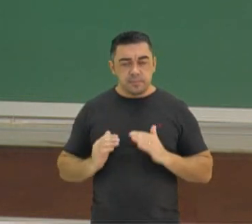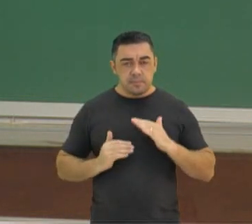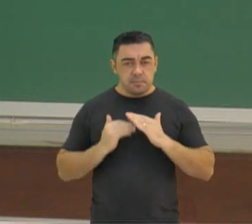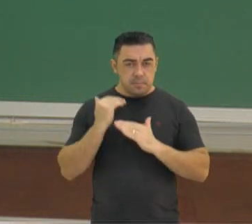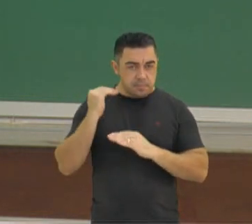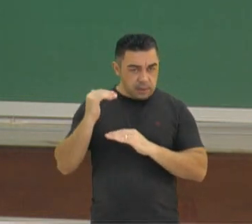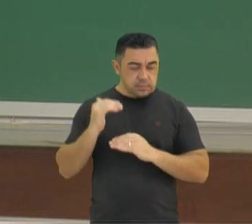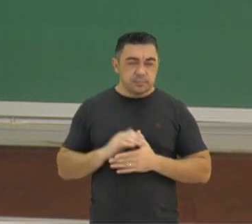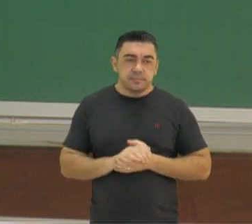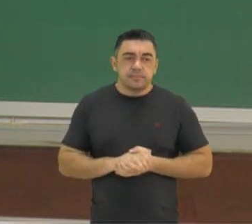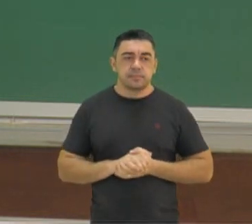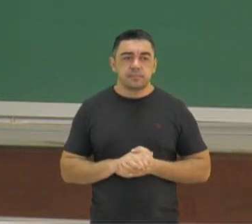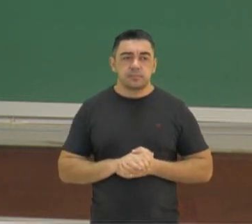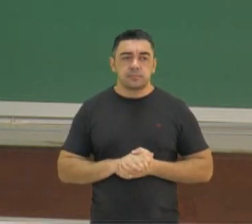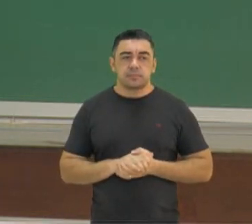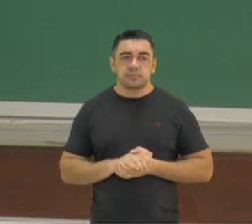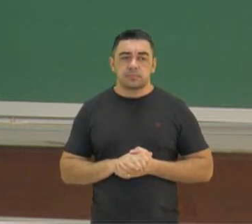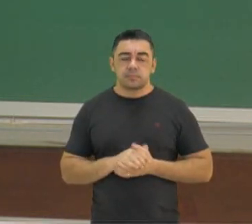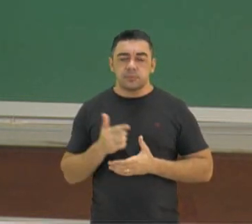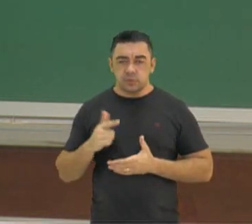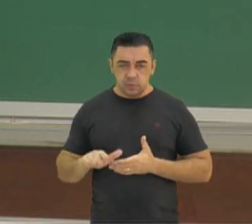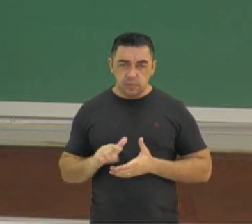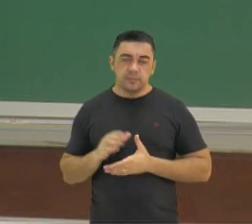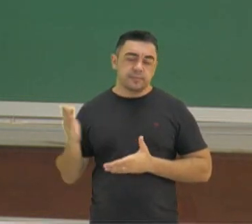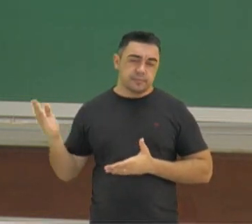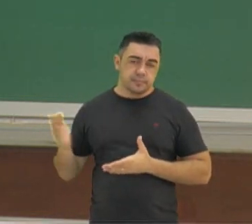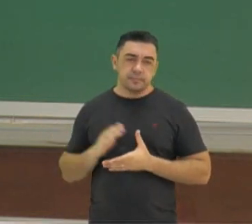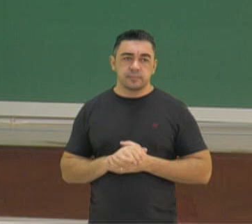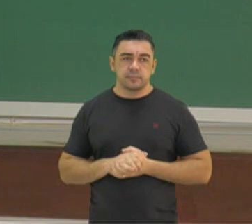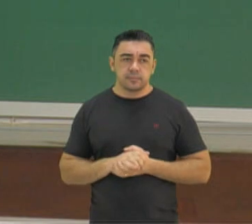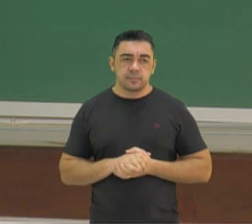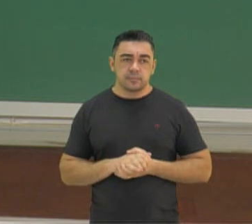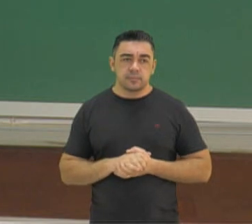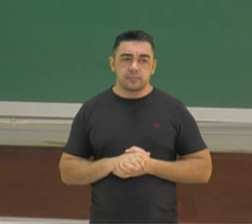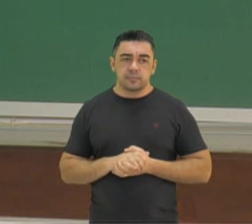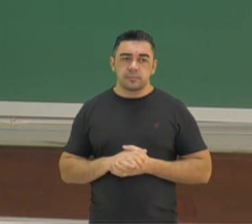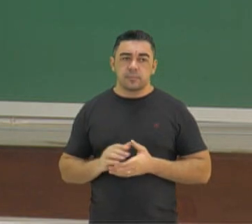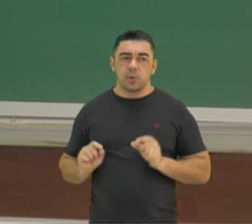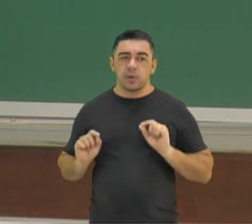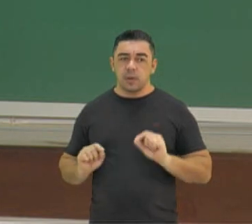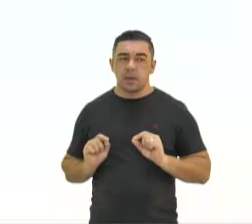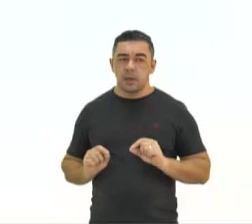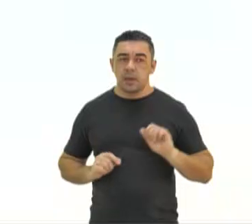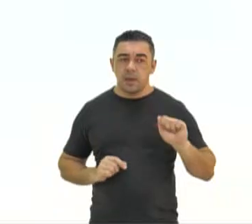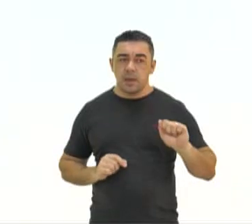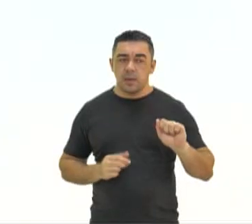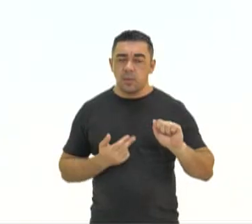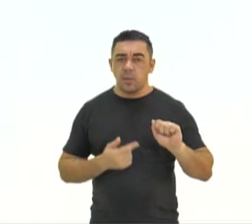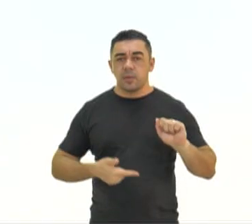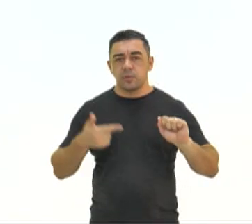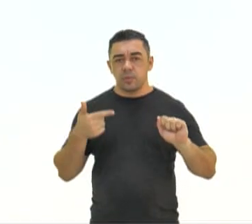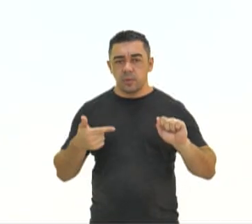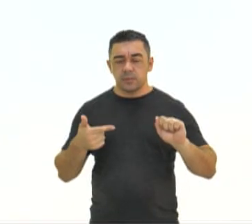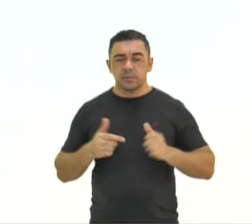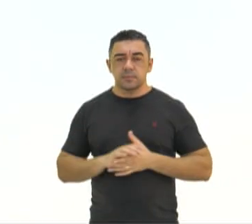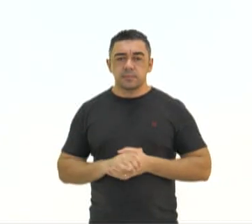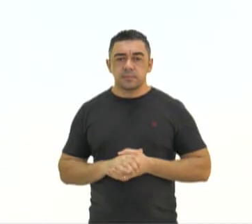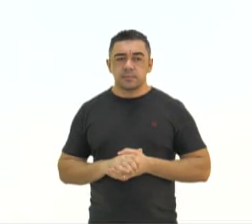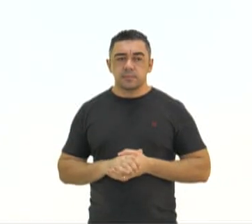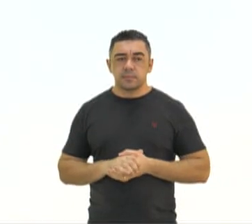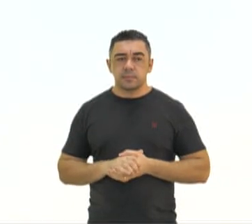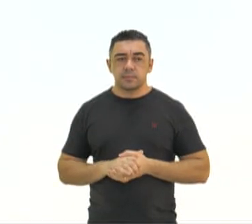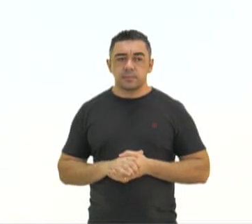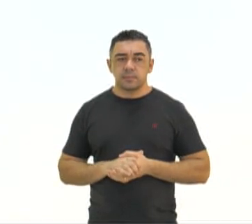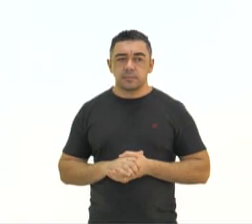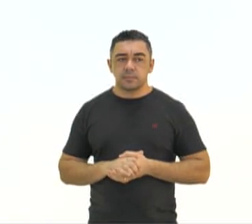maior, tudo bem? Agora, resolvendo a nossa equação, nós temos que A é igual a 2.